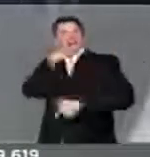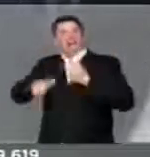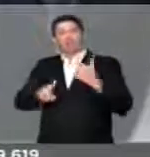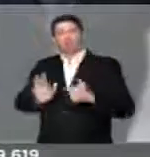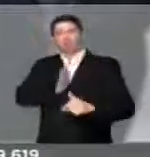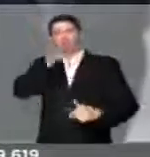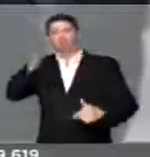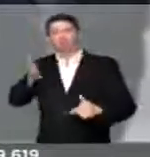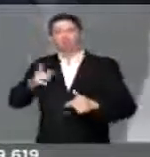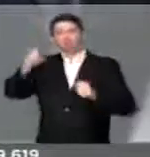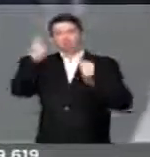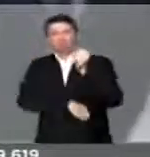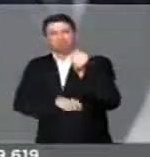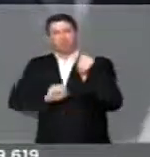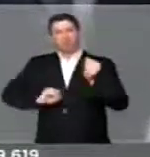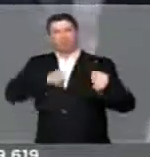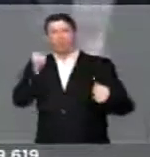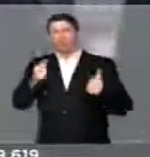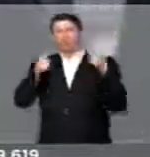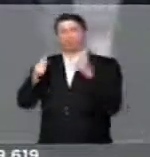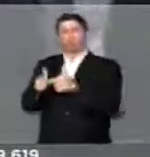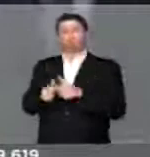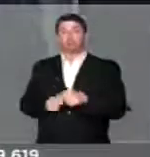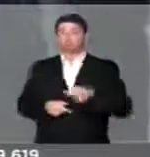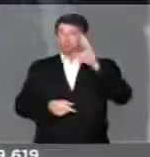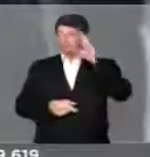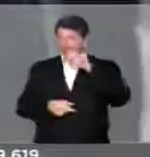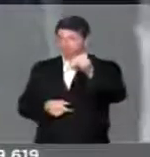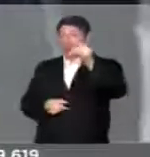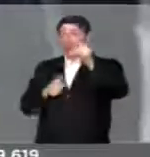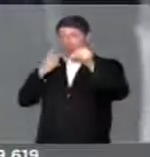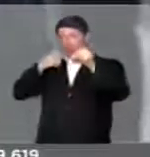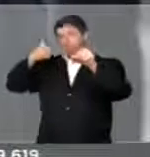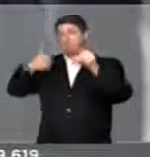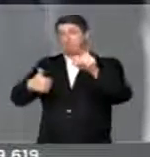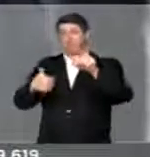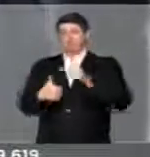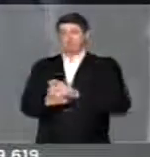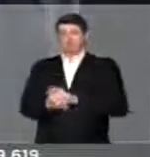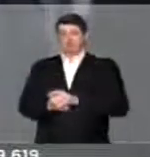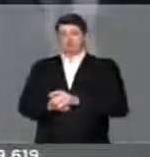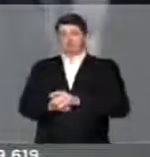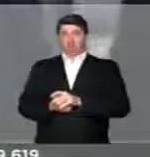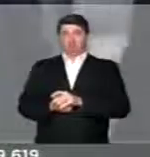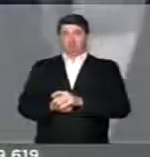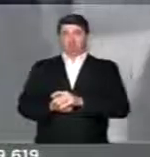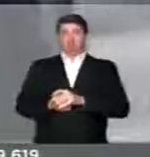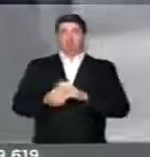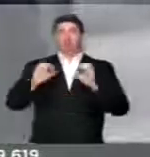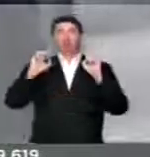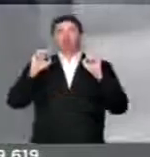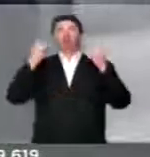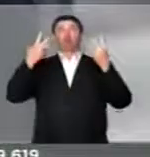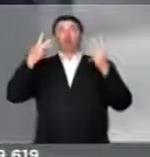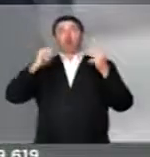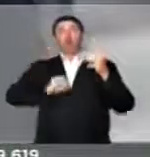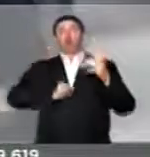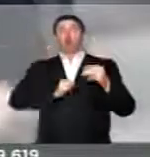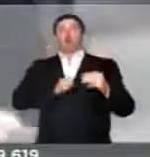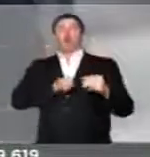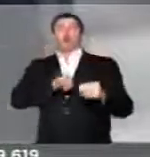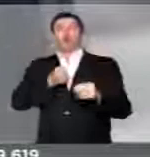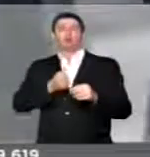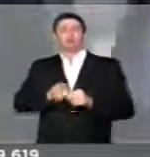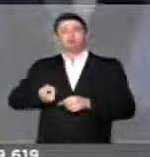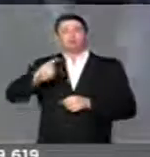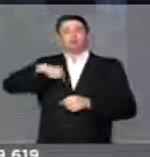de forma agressiva. E Vossa Excelência destaca muito bem o espetáculo de ódio que